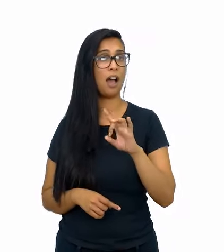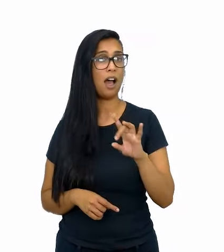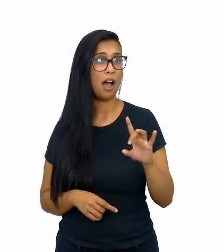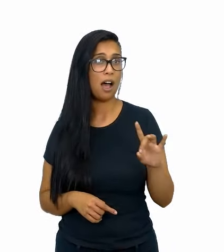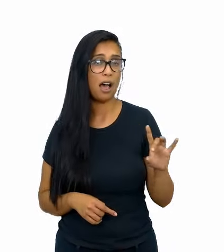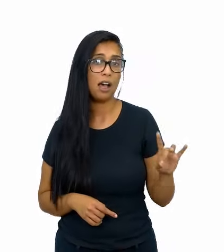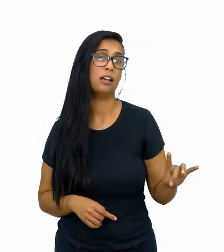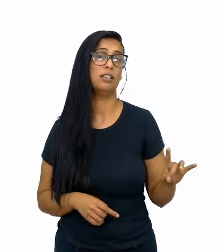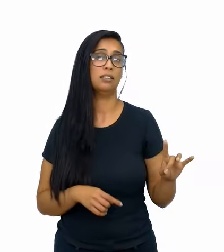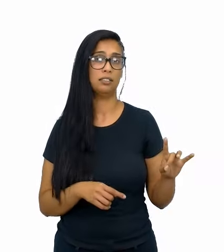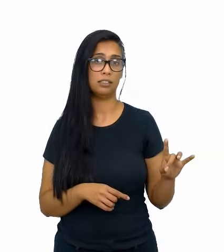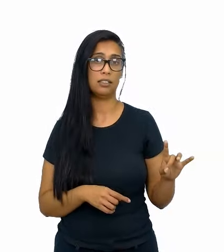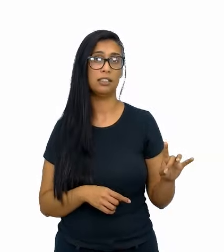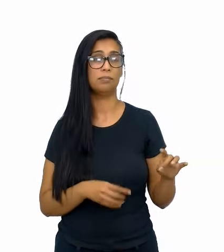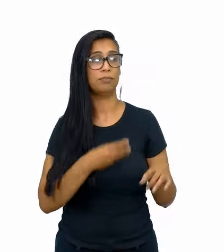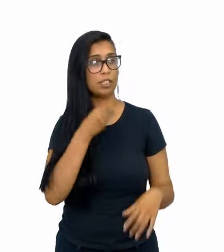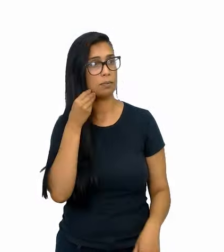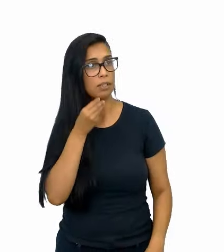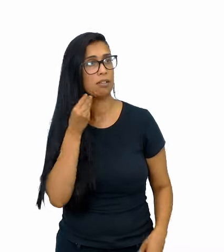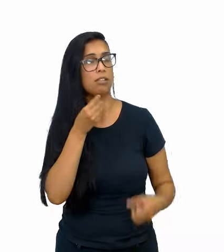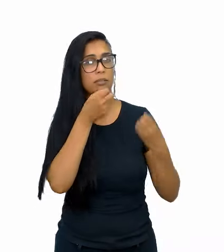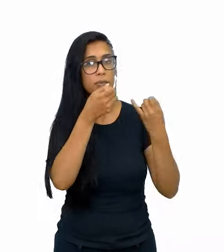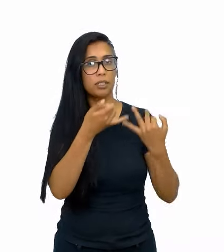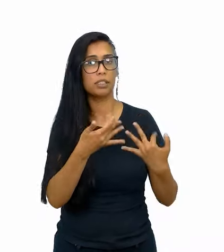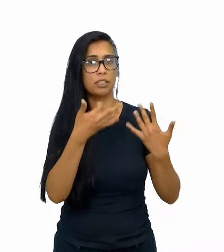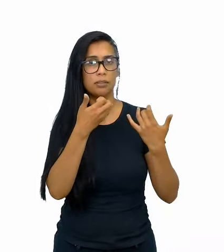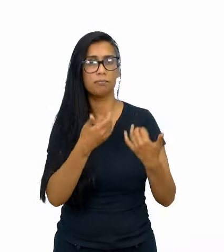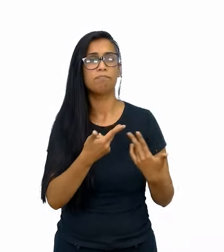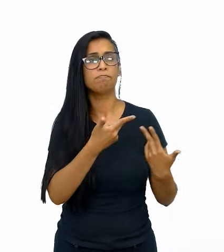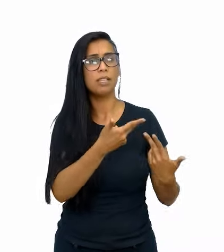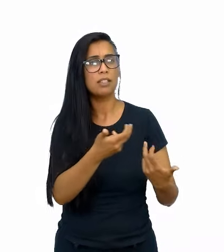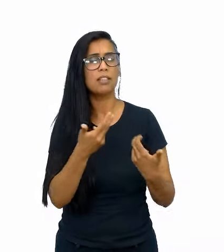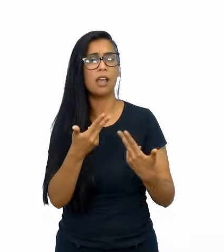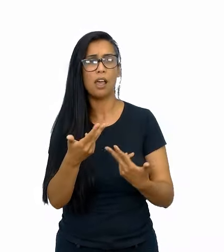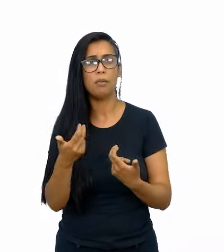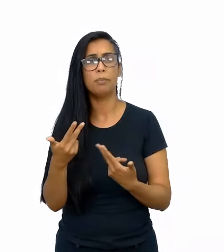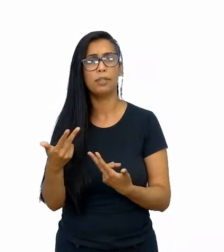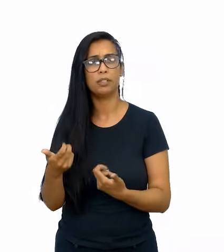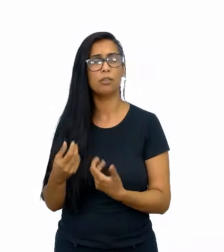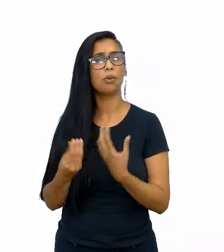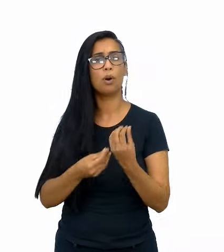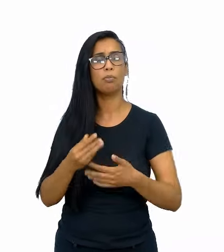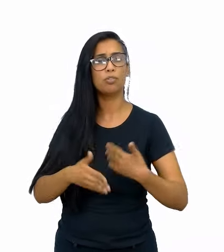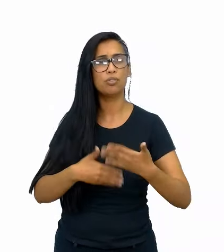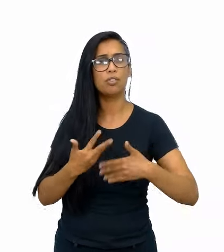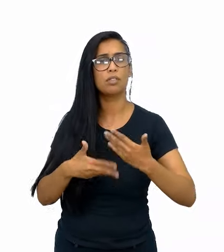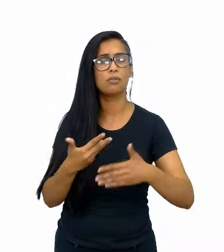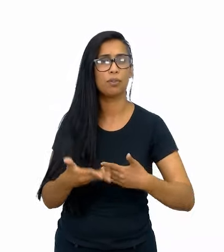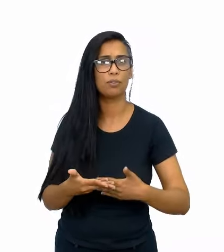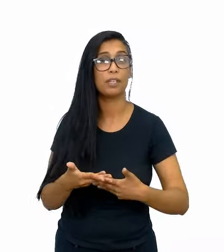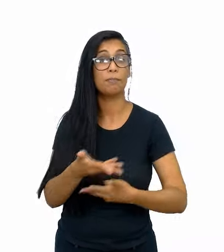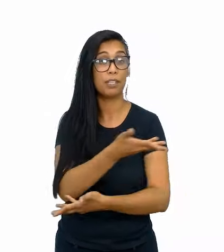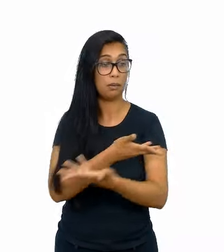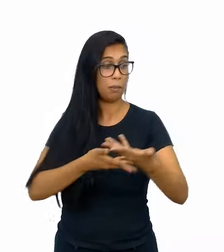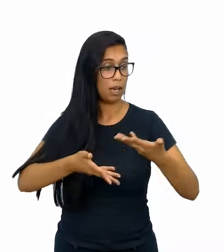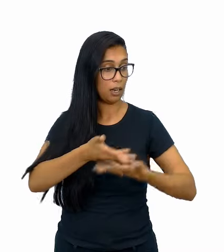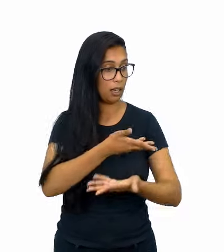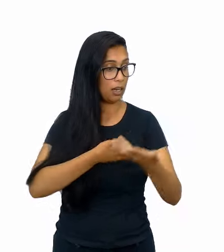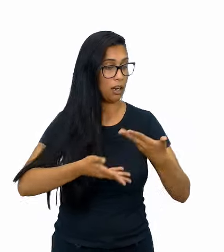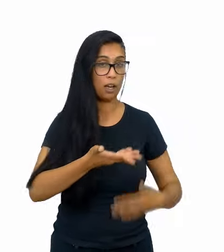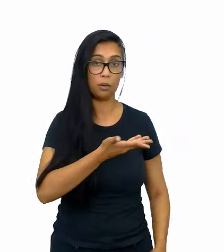vai perceber aspectos que precisam ser aprimorados. E ao escutar a leitura do colega,